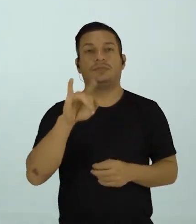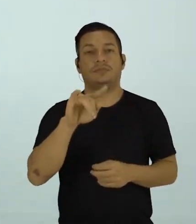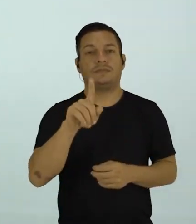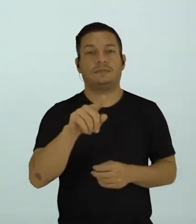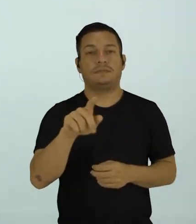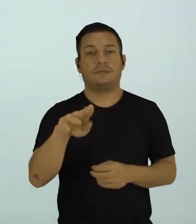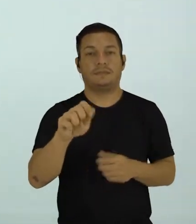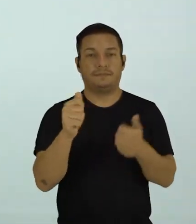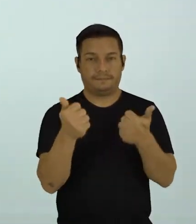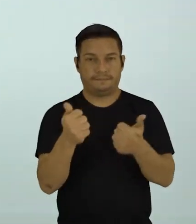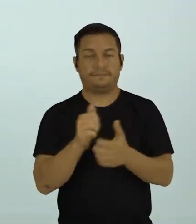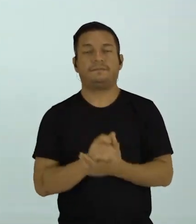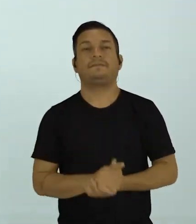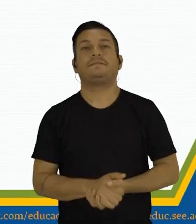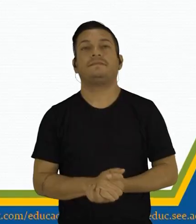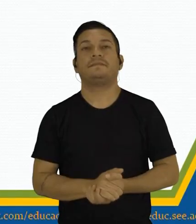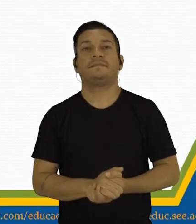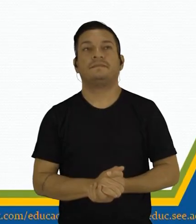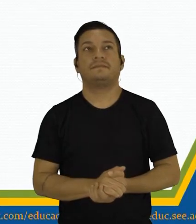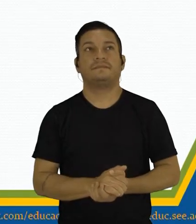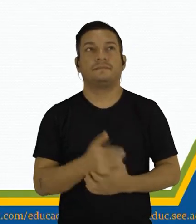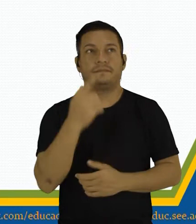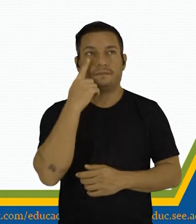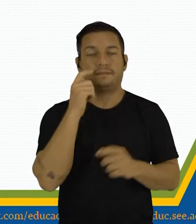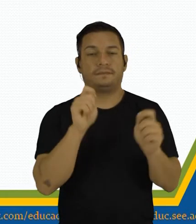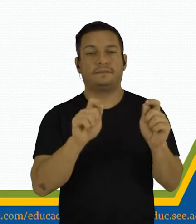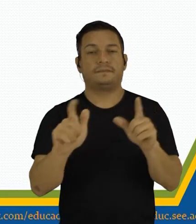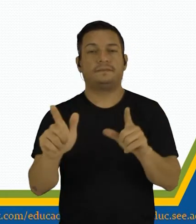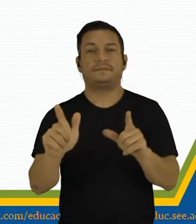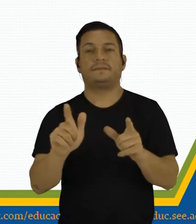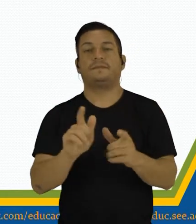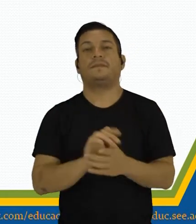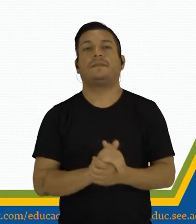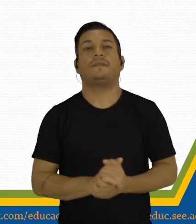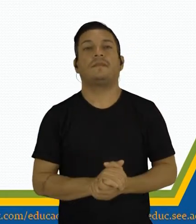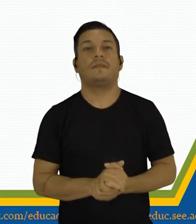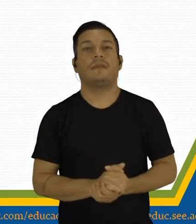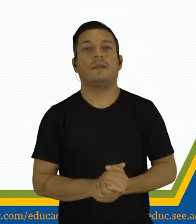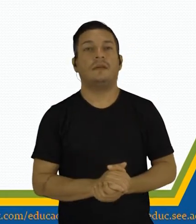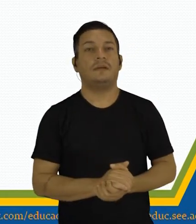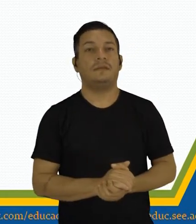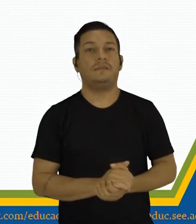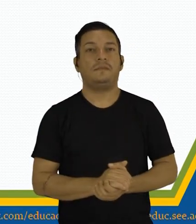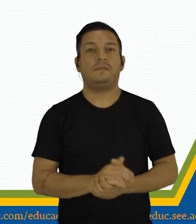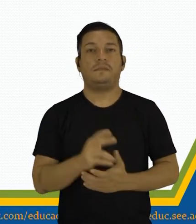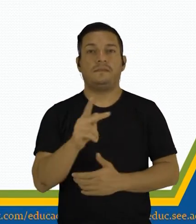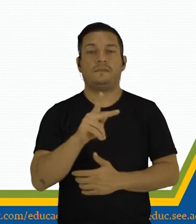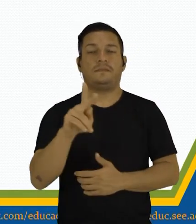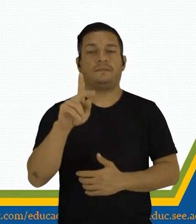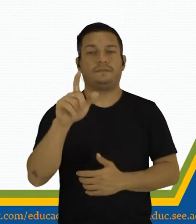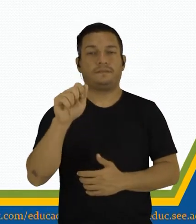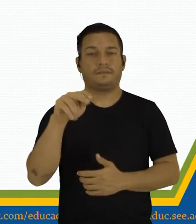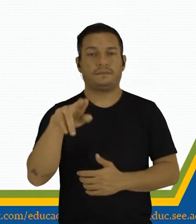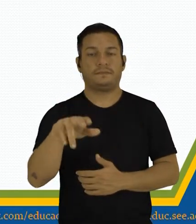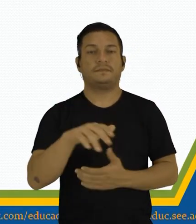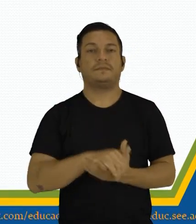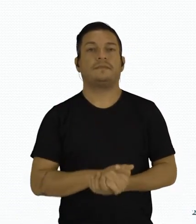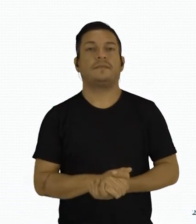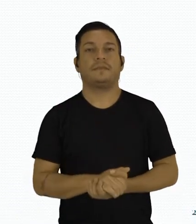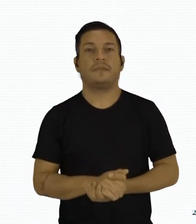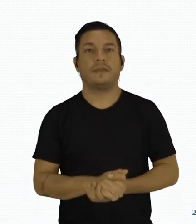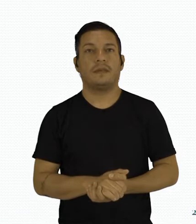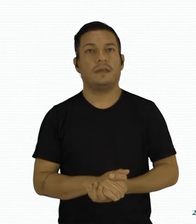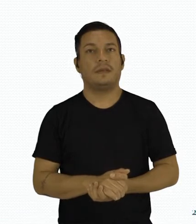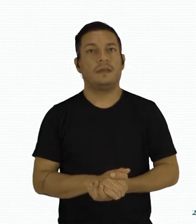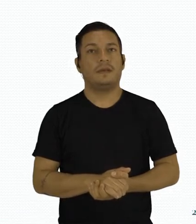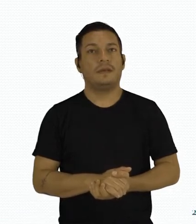periódica, ok? Então, vamos para o nosso slide aqui, né? Conteúdo da aula, dízima periódica, professor aí, Luan Felipe Momo, né?